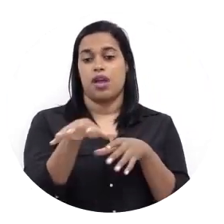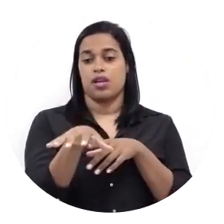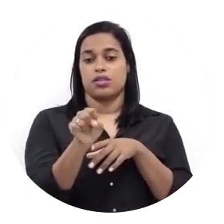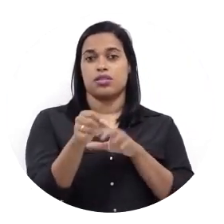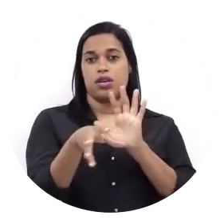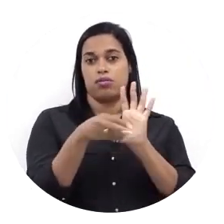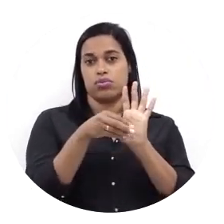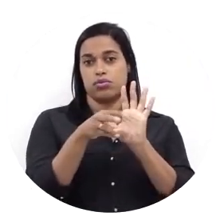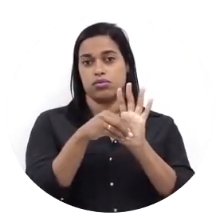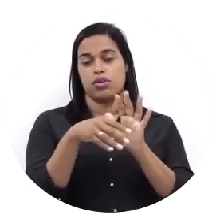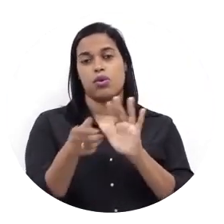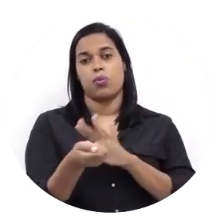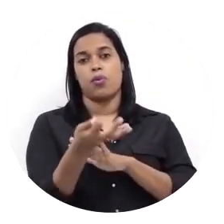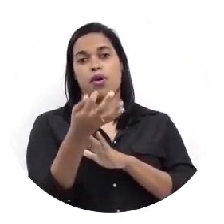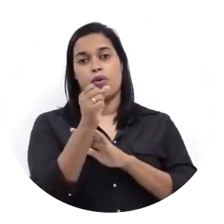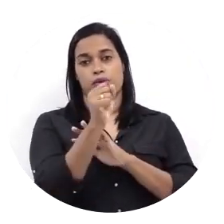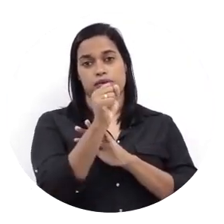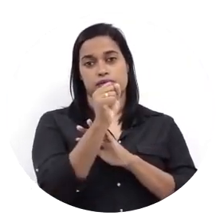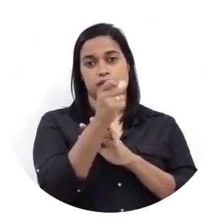o montante será